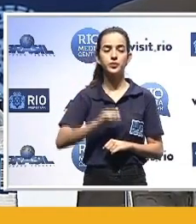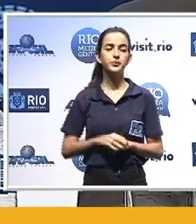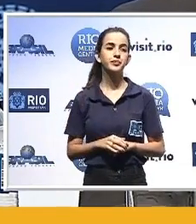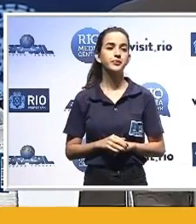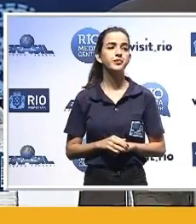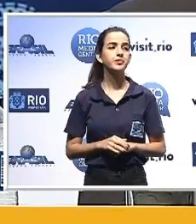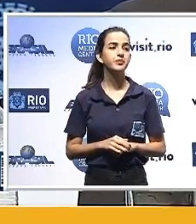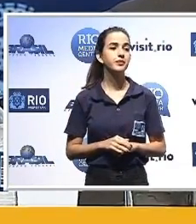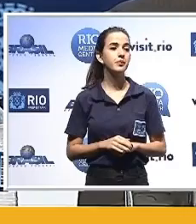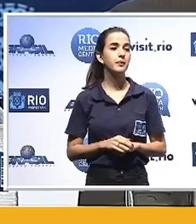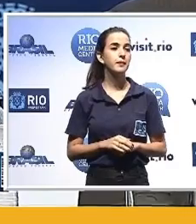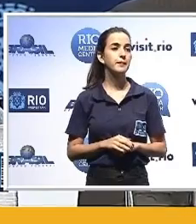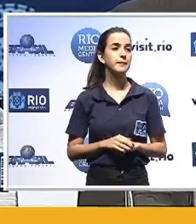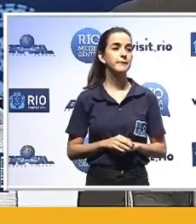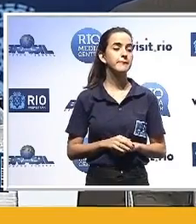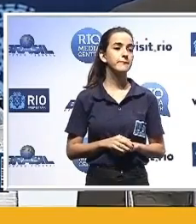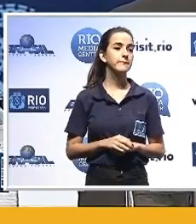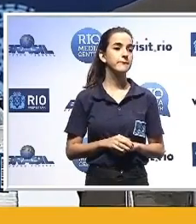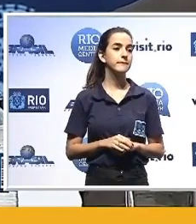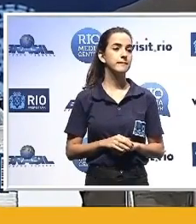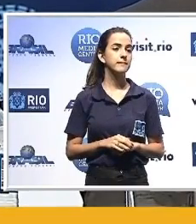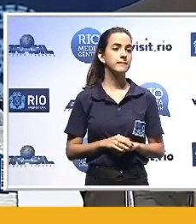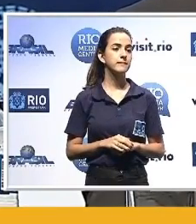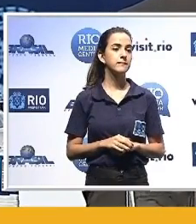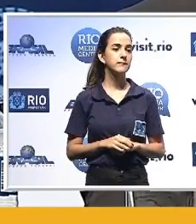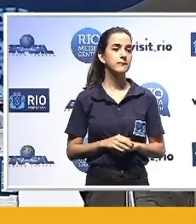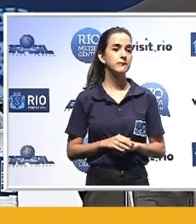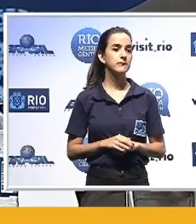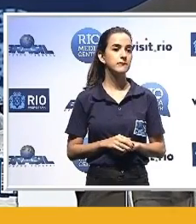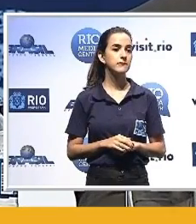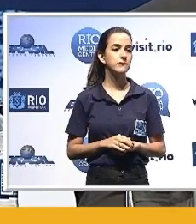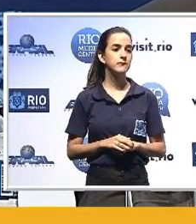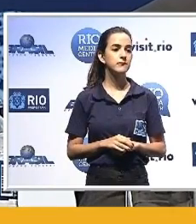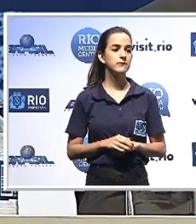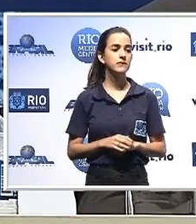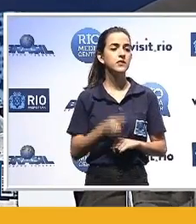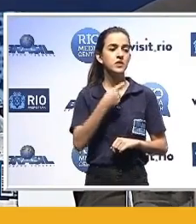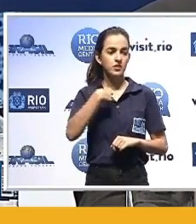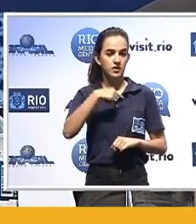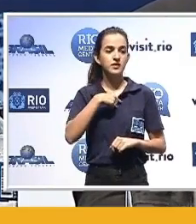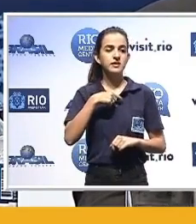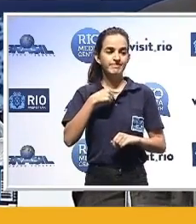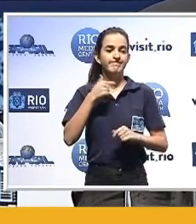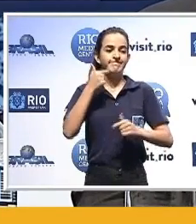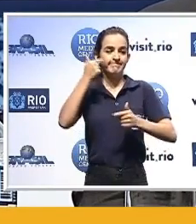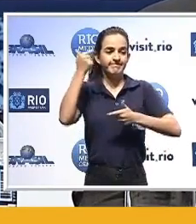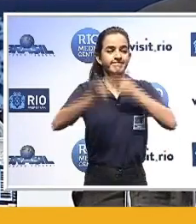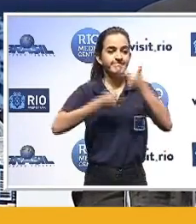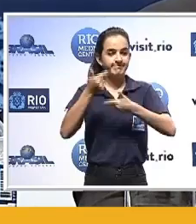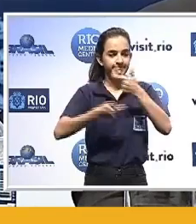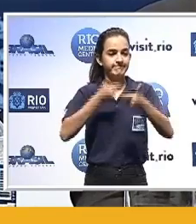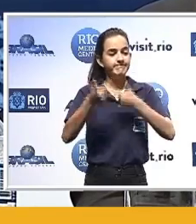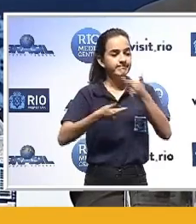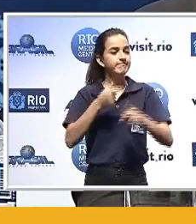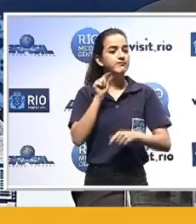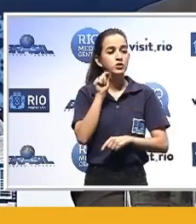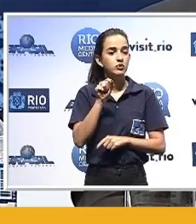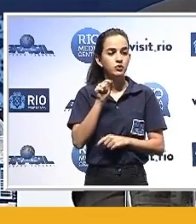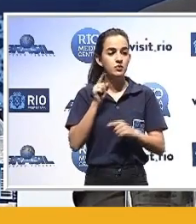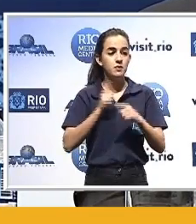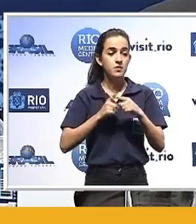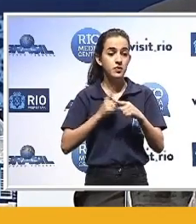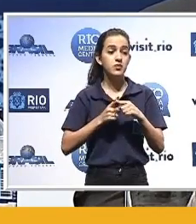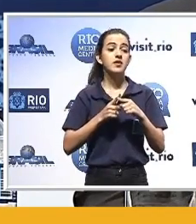Santiago, creio que nós outros temos que melhorar muito lá, com relação